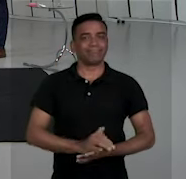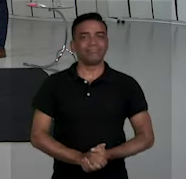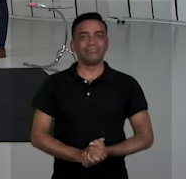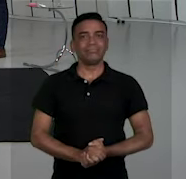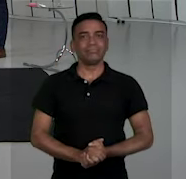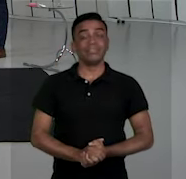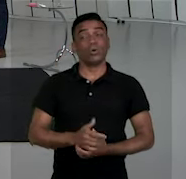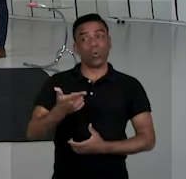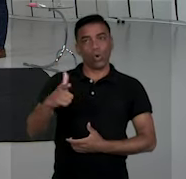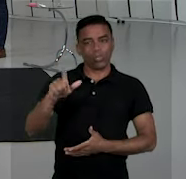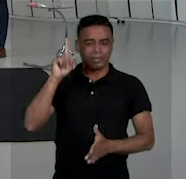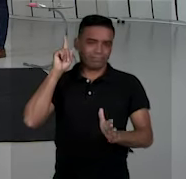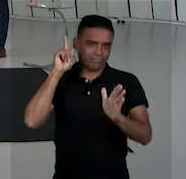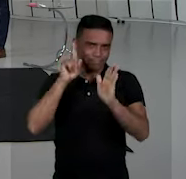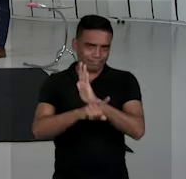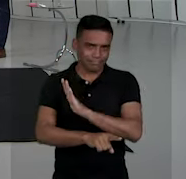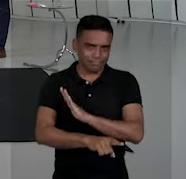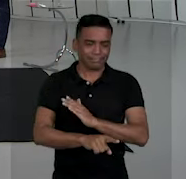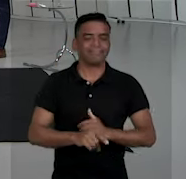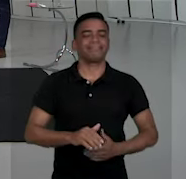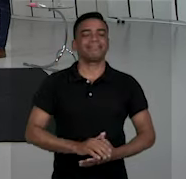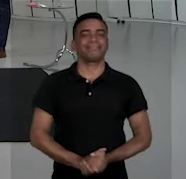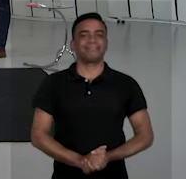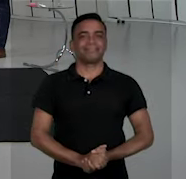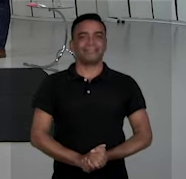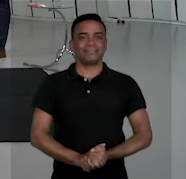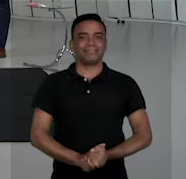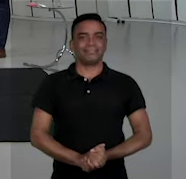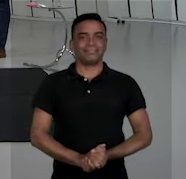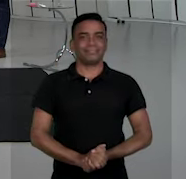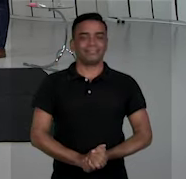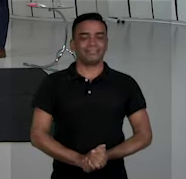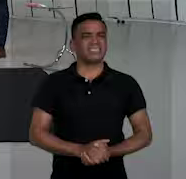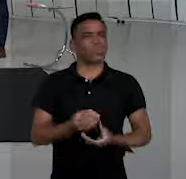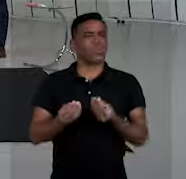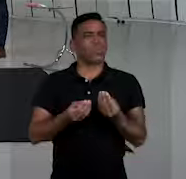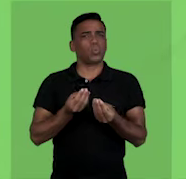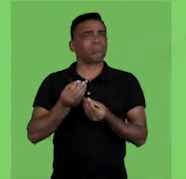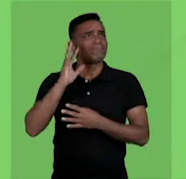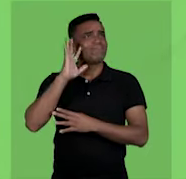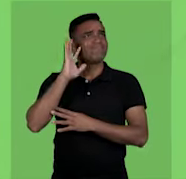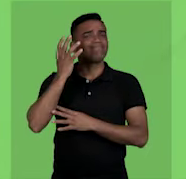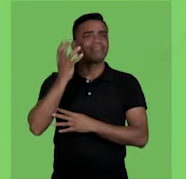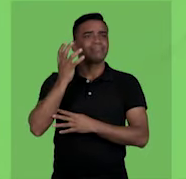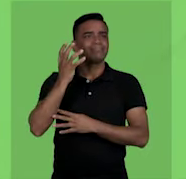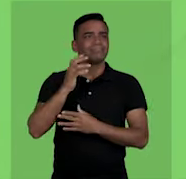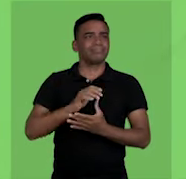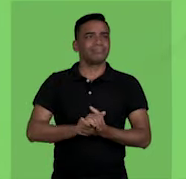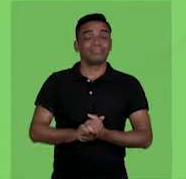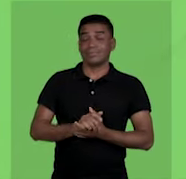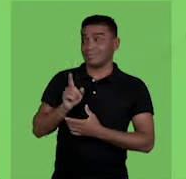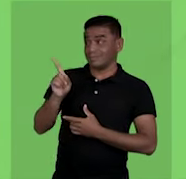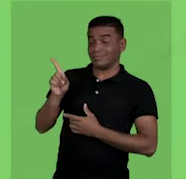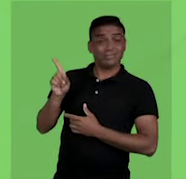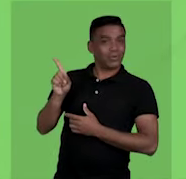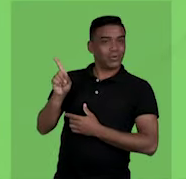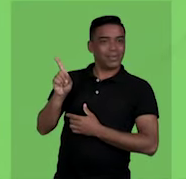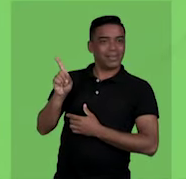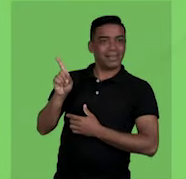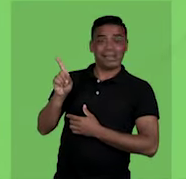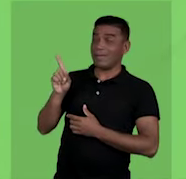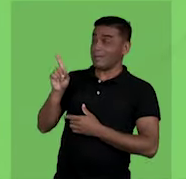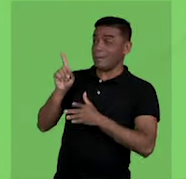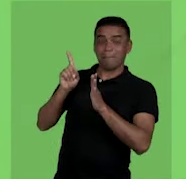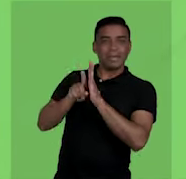para a próxima pergunta. Opa, vamos lá. Como é realizada a... Olha, já era a próxima pergunta. Como